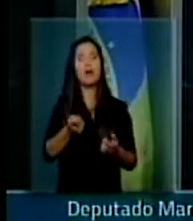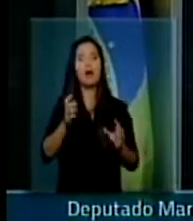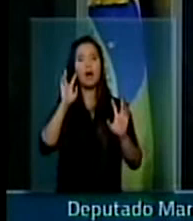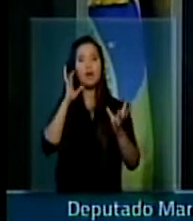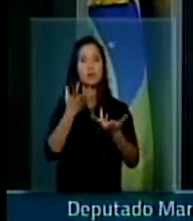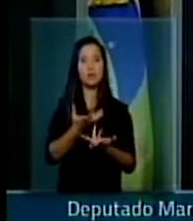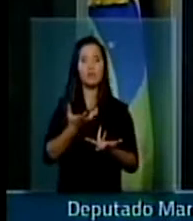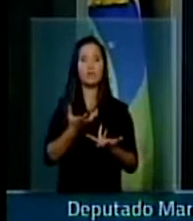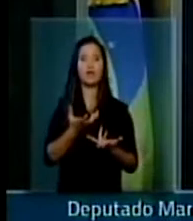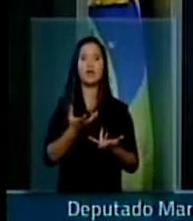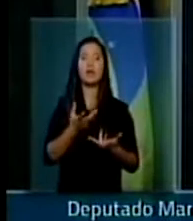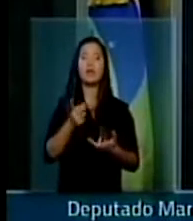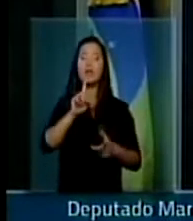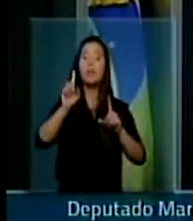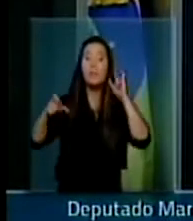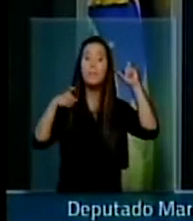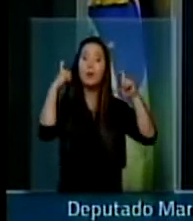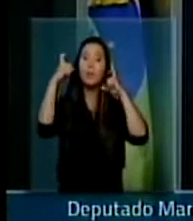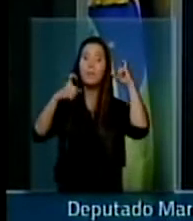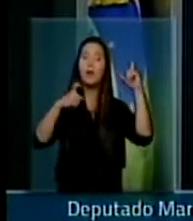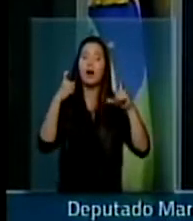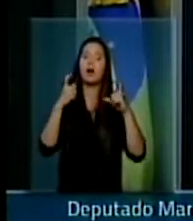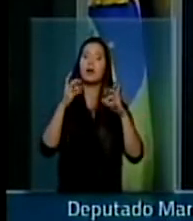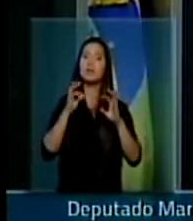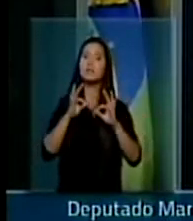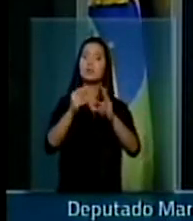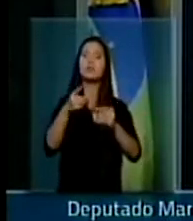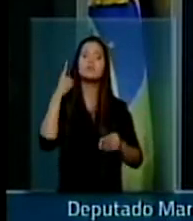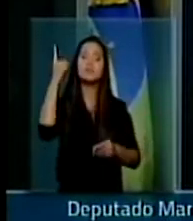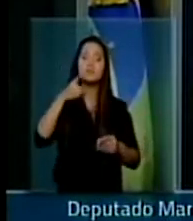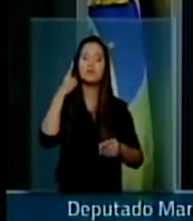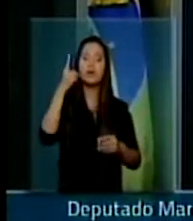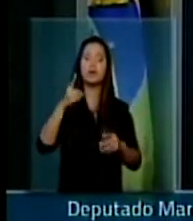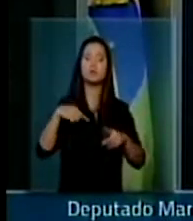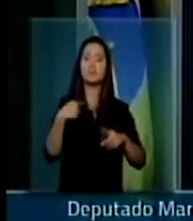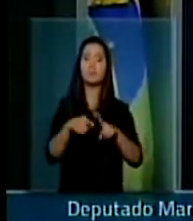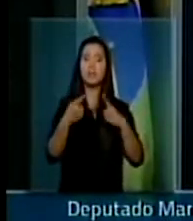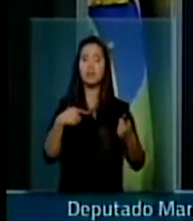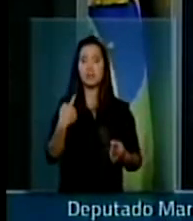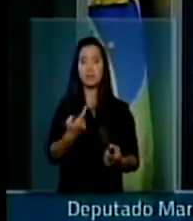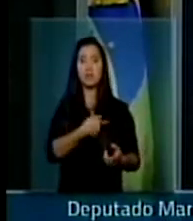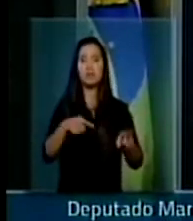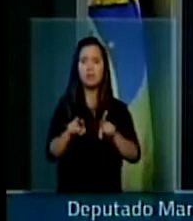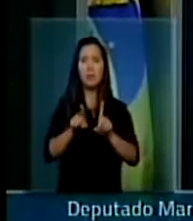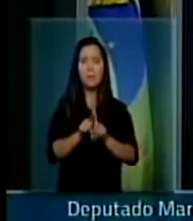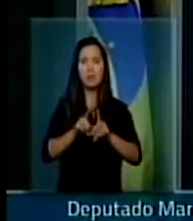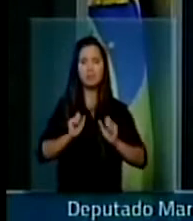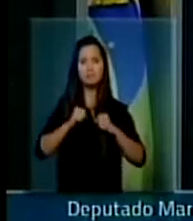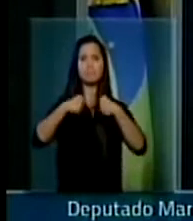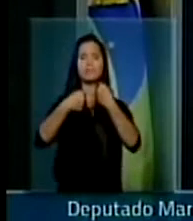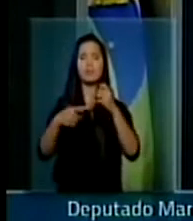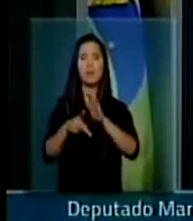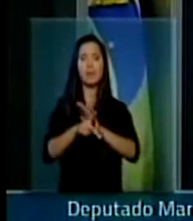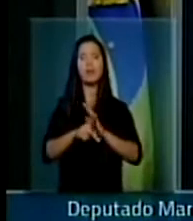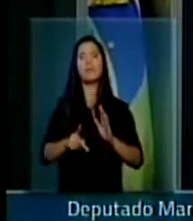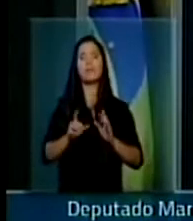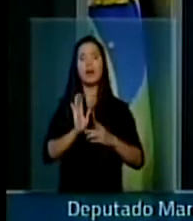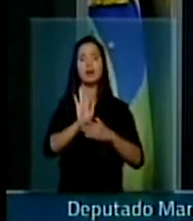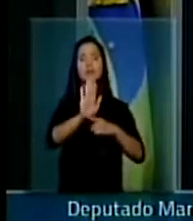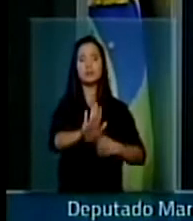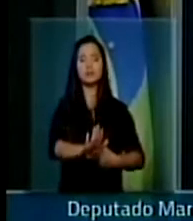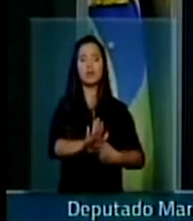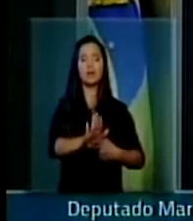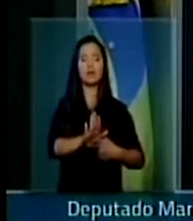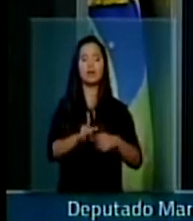alternativas. Sei que a preocupação é de todos os parlamentares e nós também estamos engajados nisso para dar a nossa